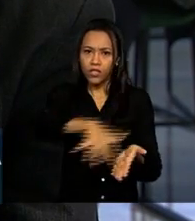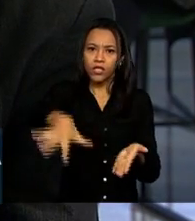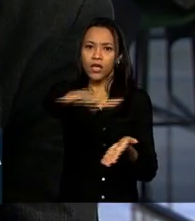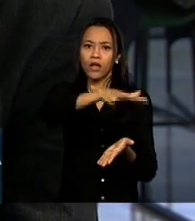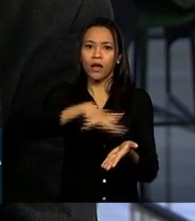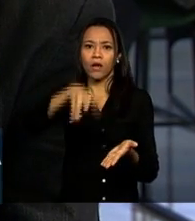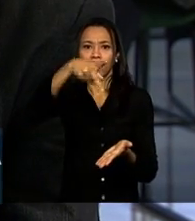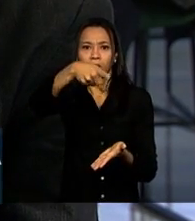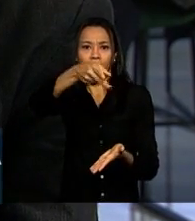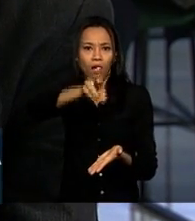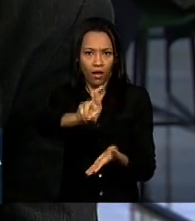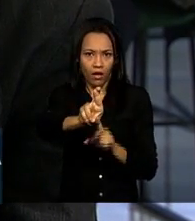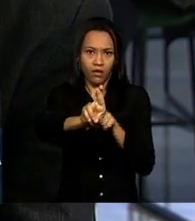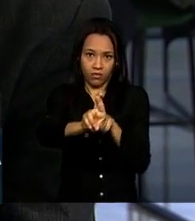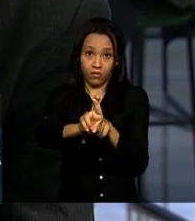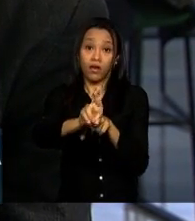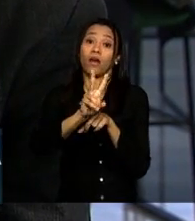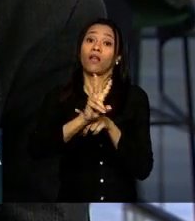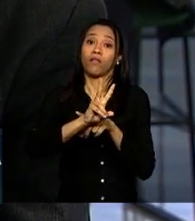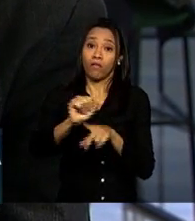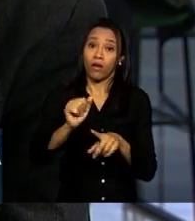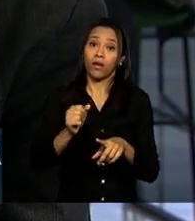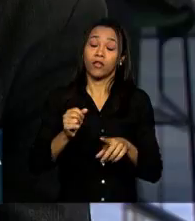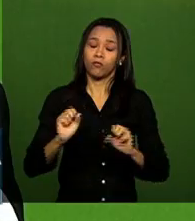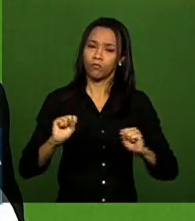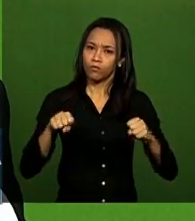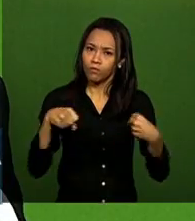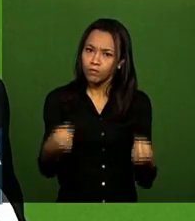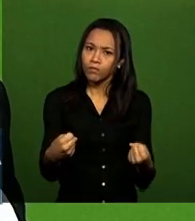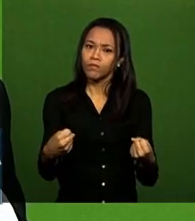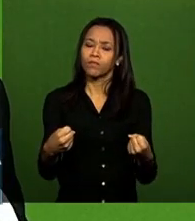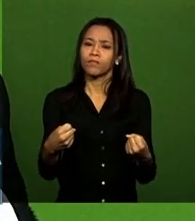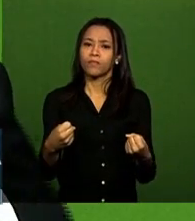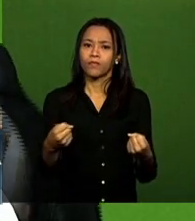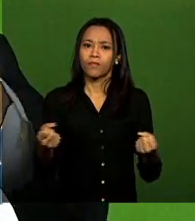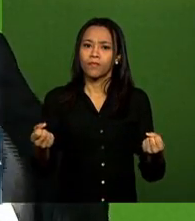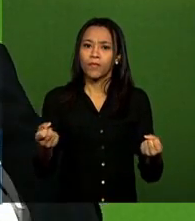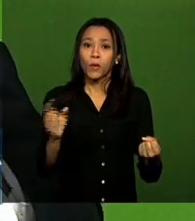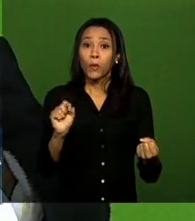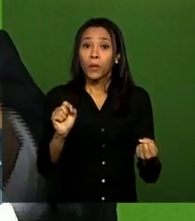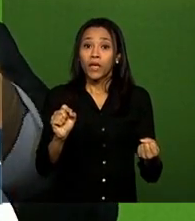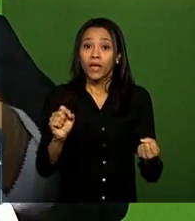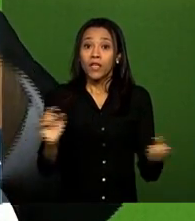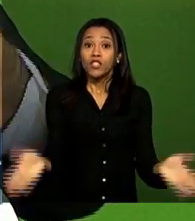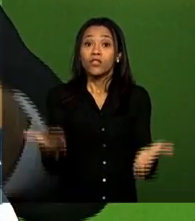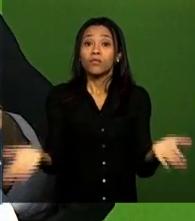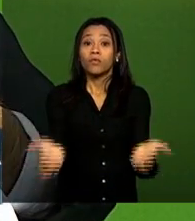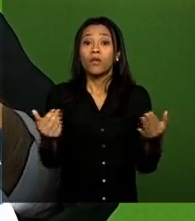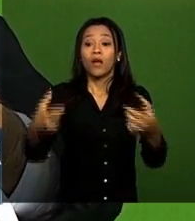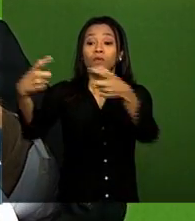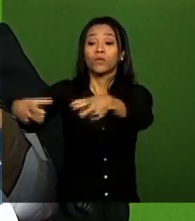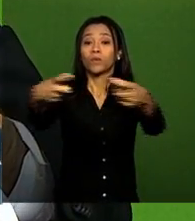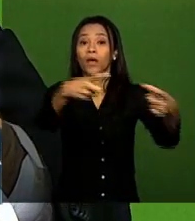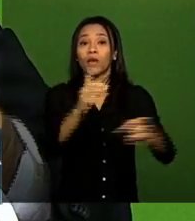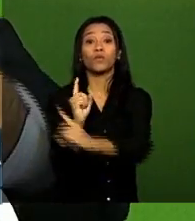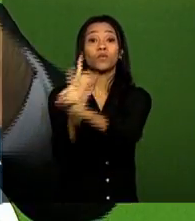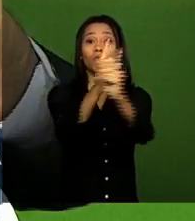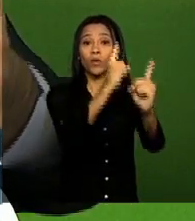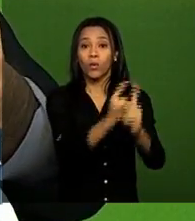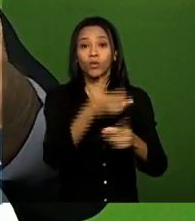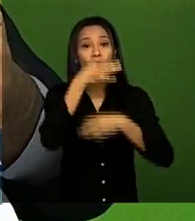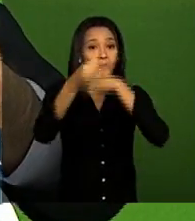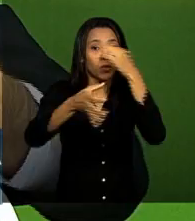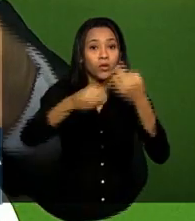ela vai se dedicar com muita força a a ao estímulo dos espaços da sociedade civil